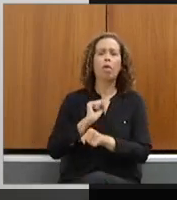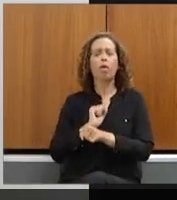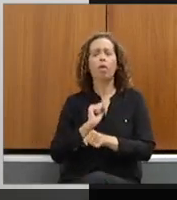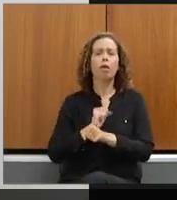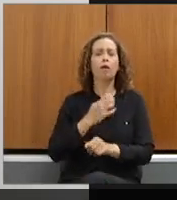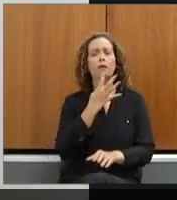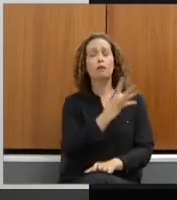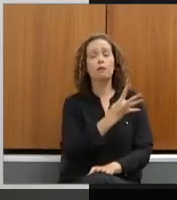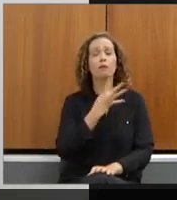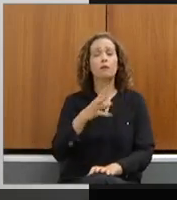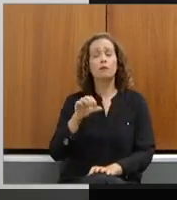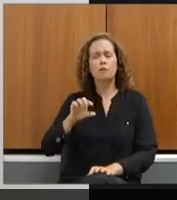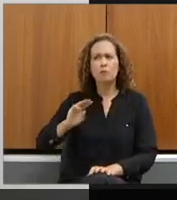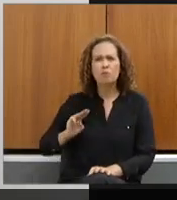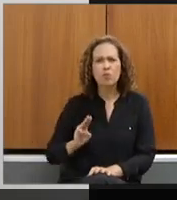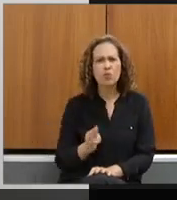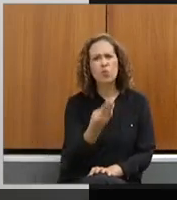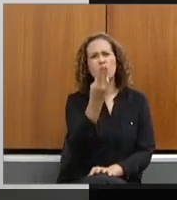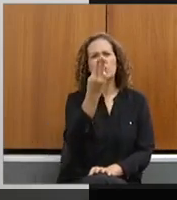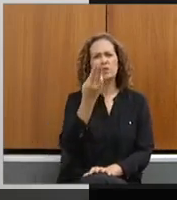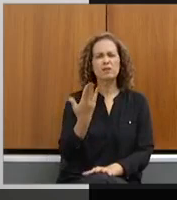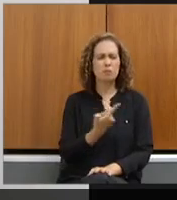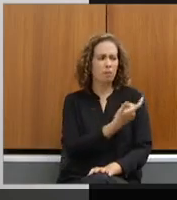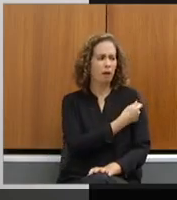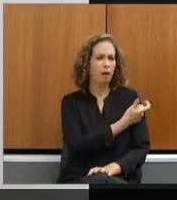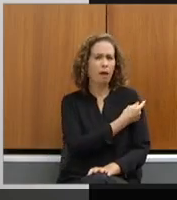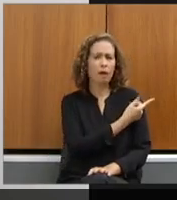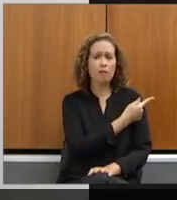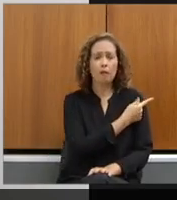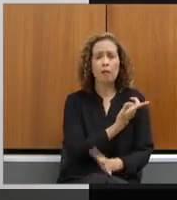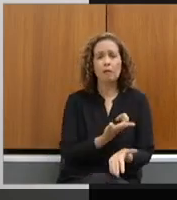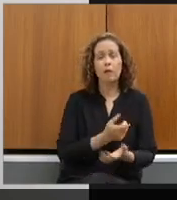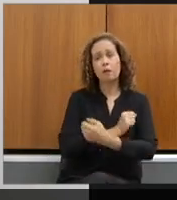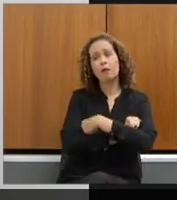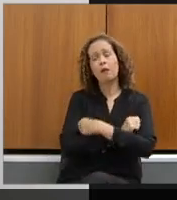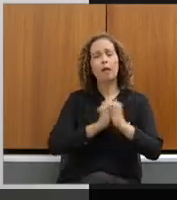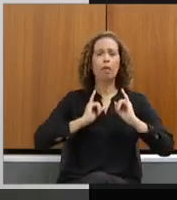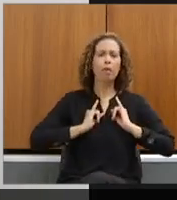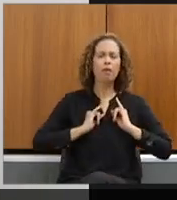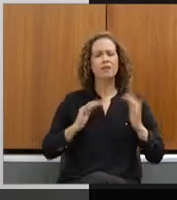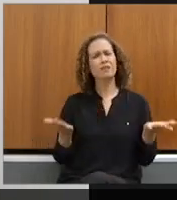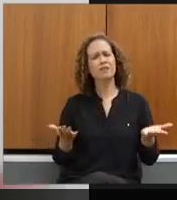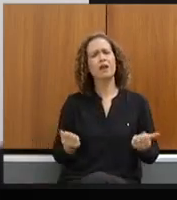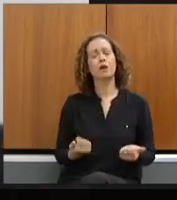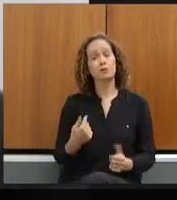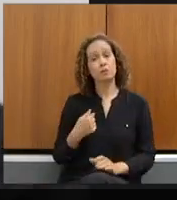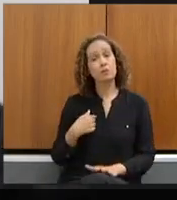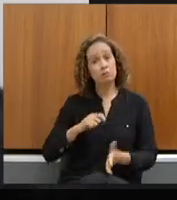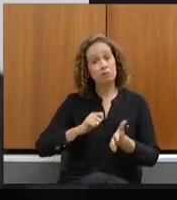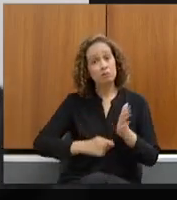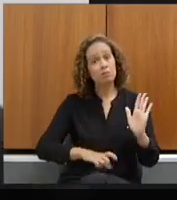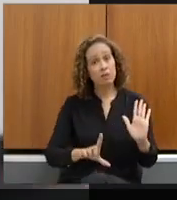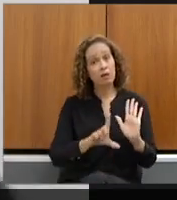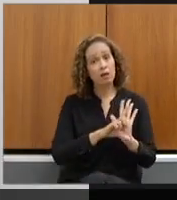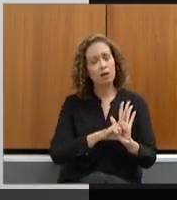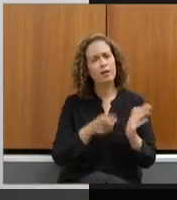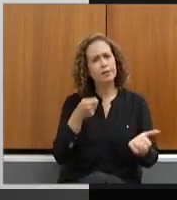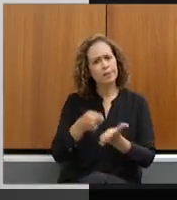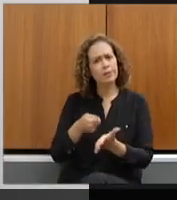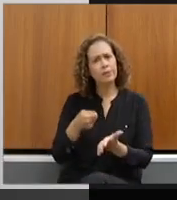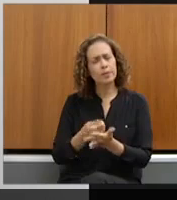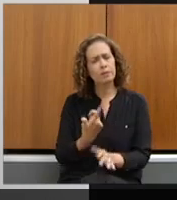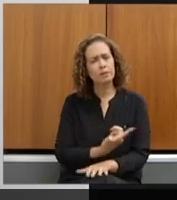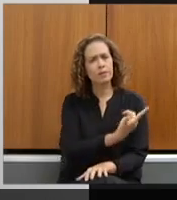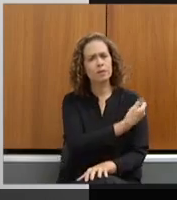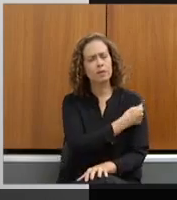449 milhões é de idosos contratadas de braços cruzados até porque o sol torno dessa lei que obriga a